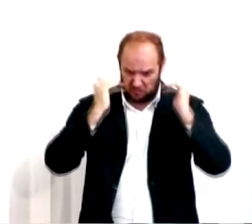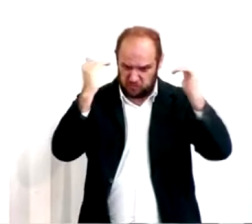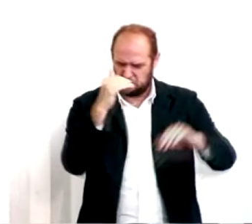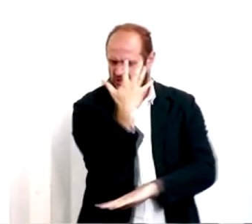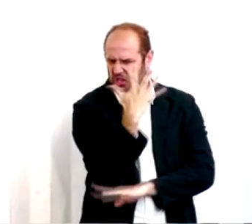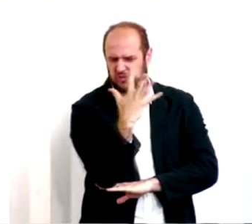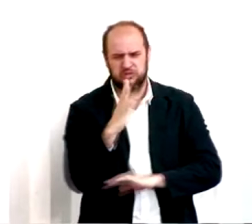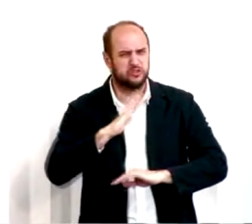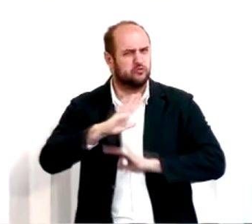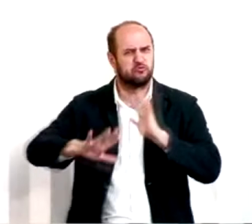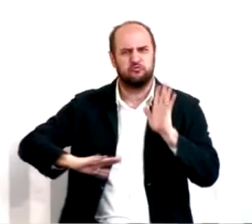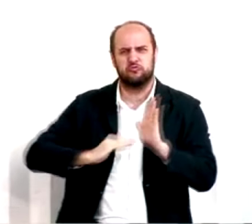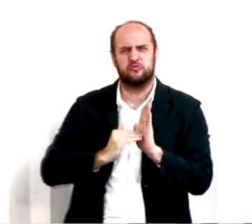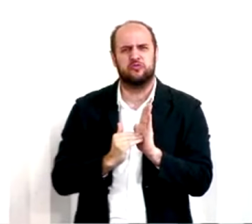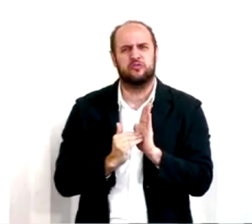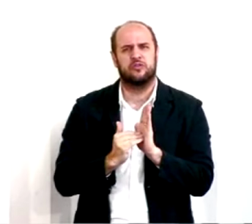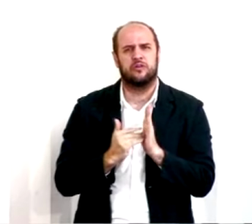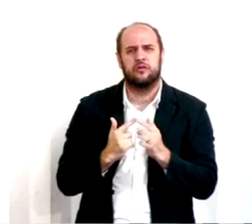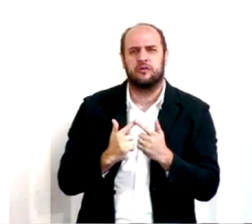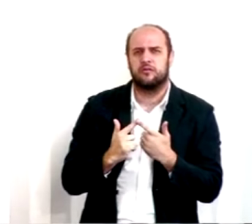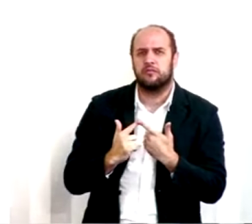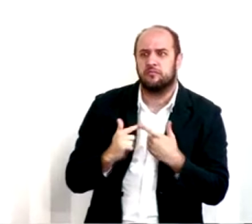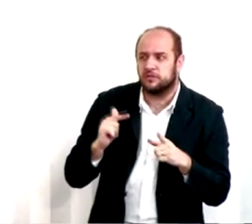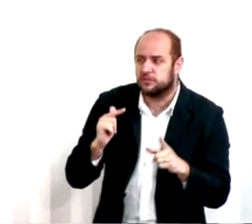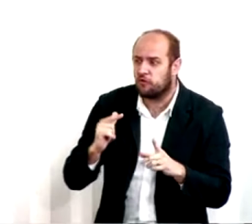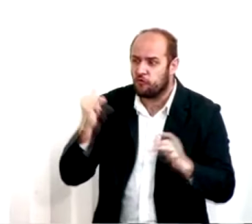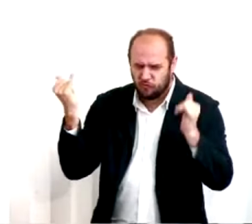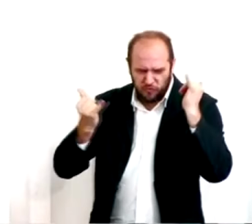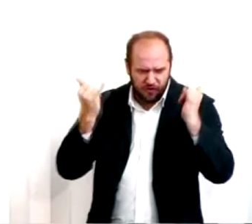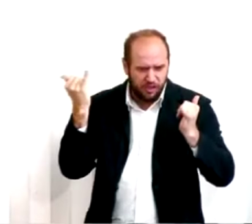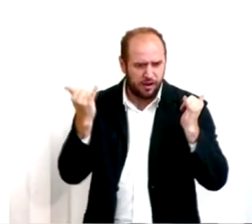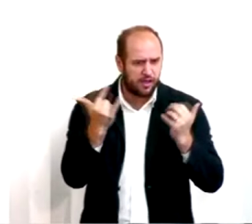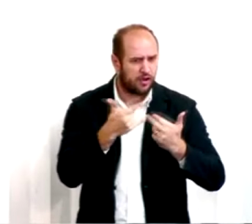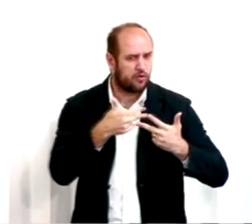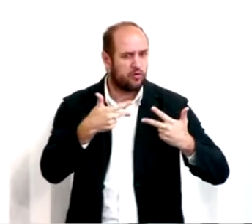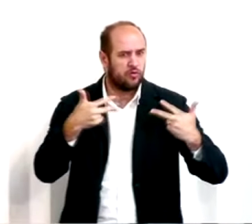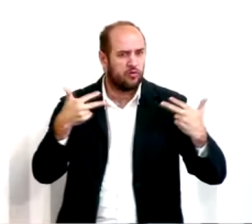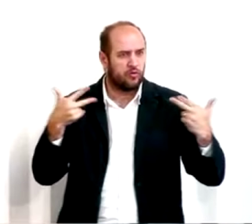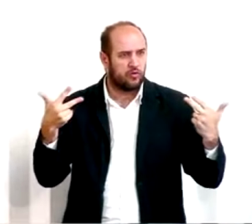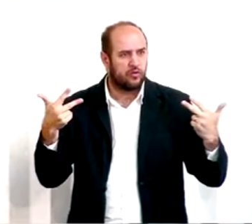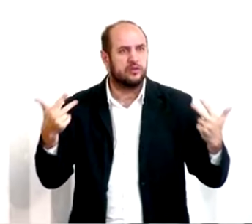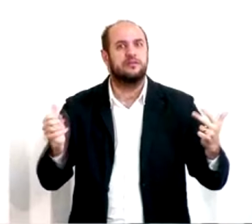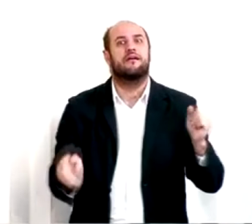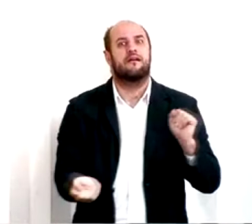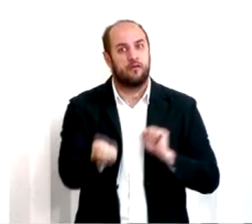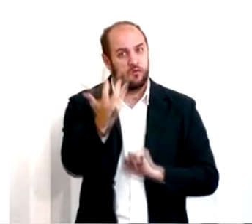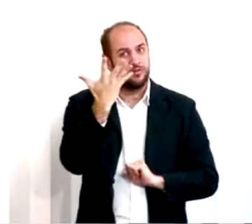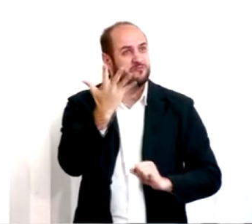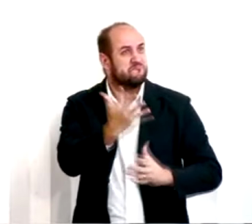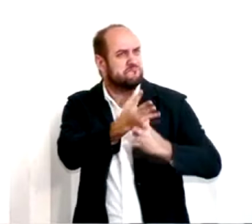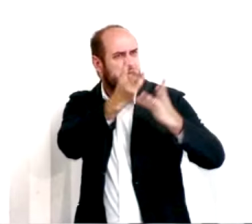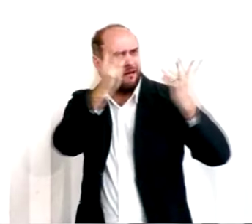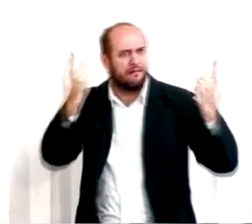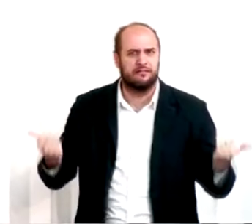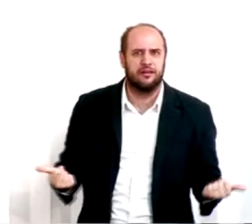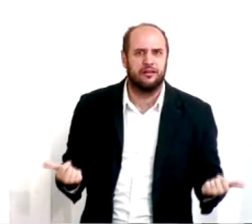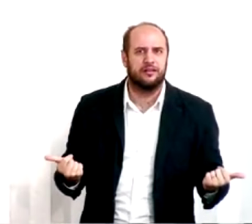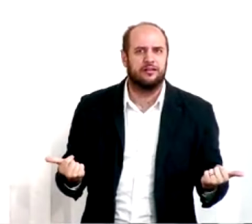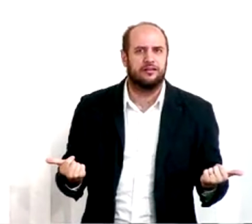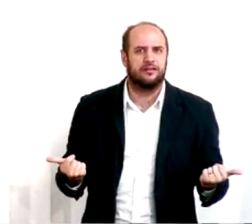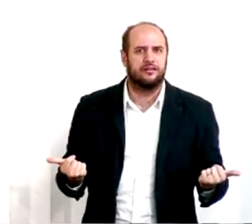natureza mas eles ouviram falar que alguma coisa gigantesca aconteceu naquele dia seria